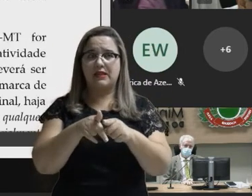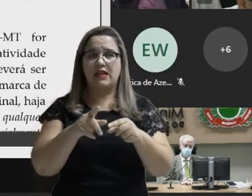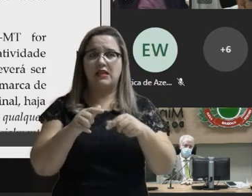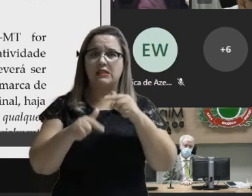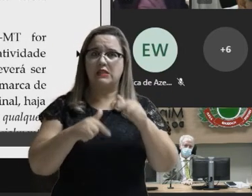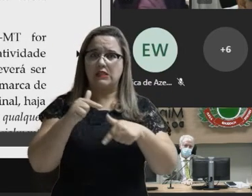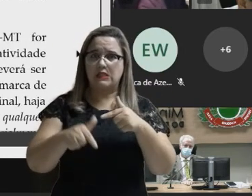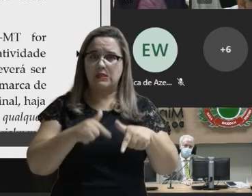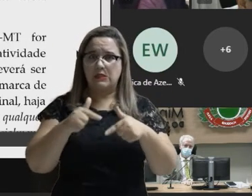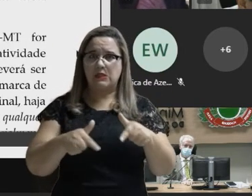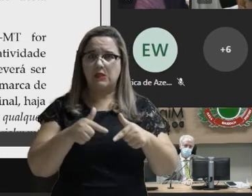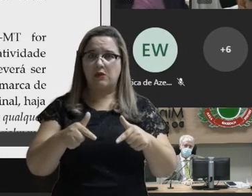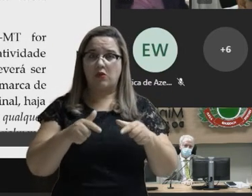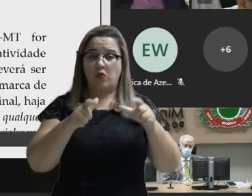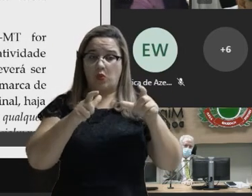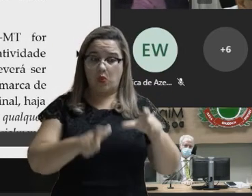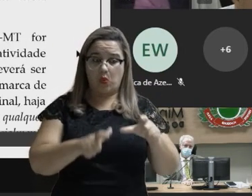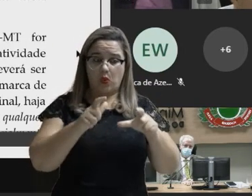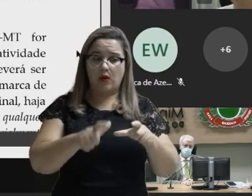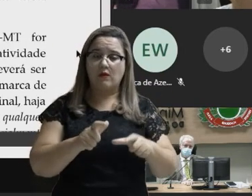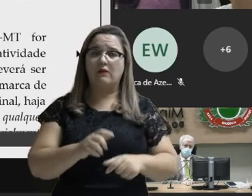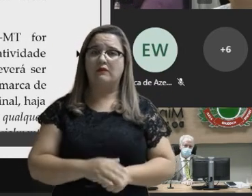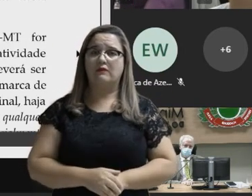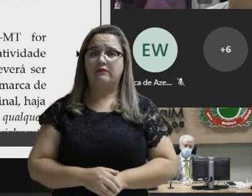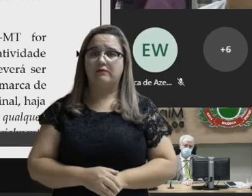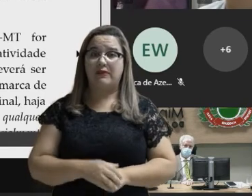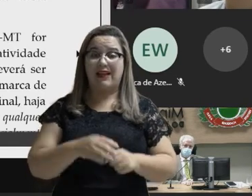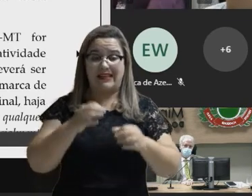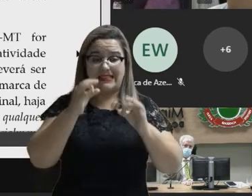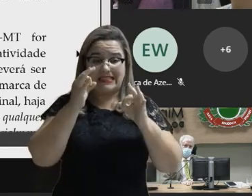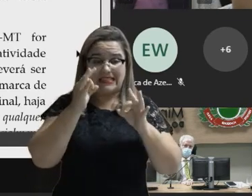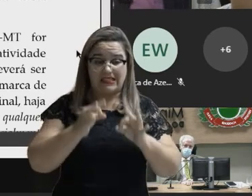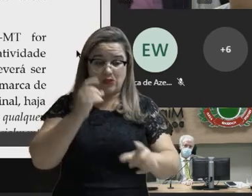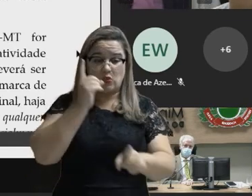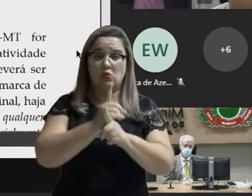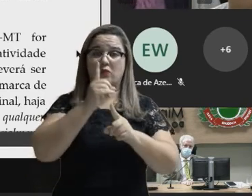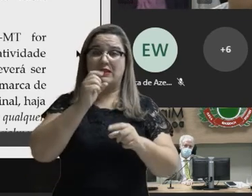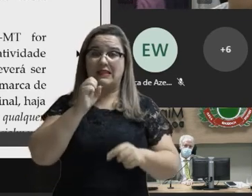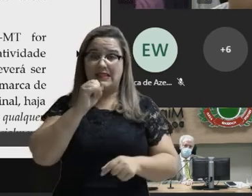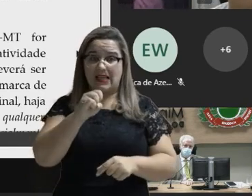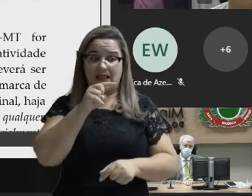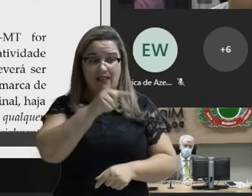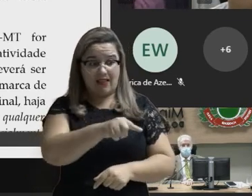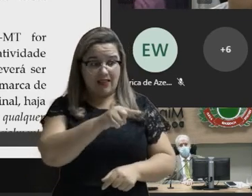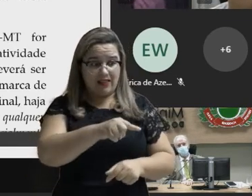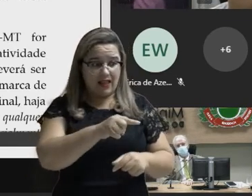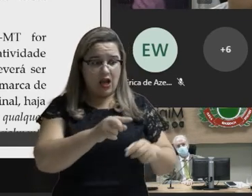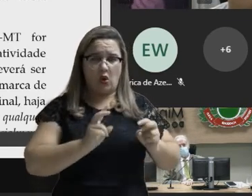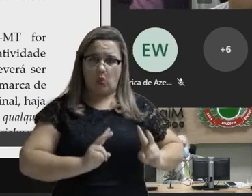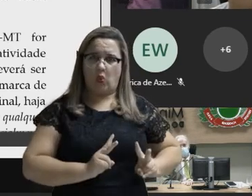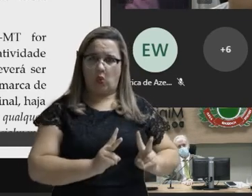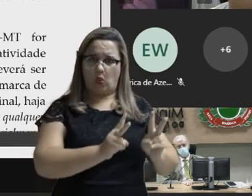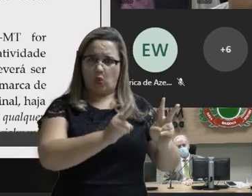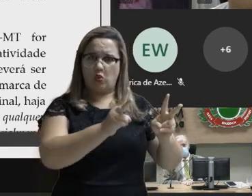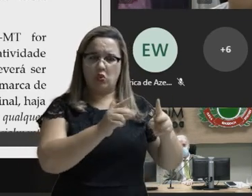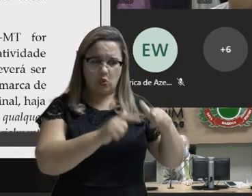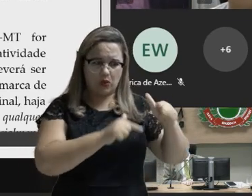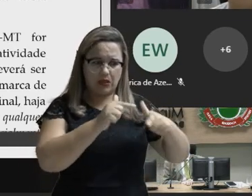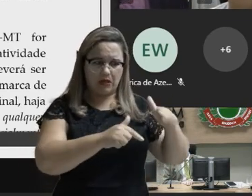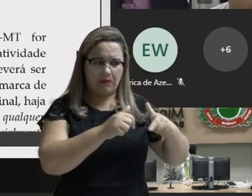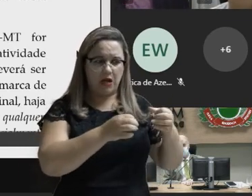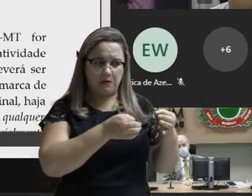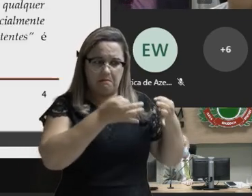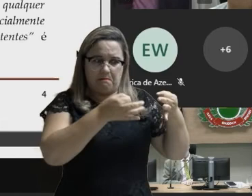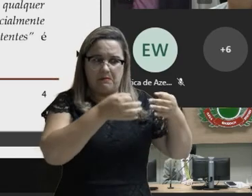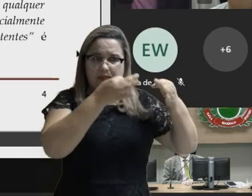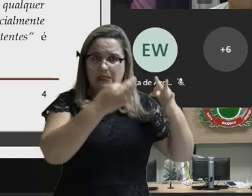visita em loco com o escopo de averiguar se a representada continua exercendo suas atividades empresariais, e tudo